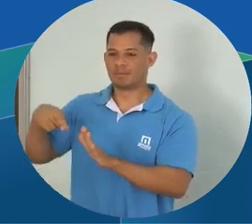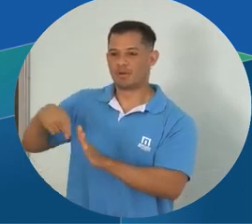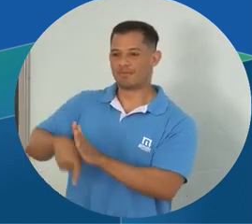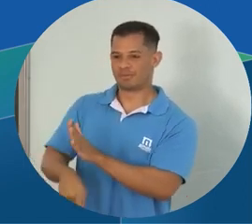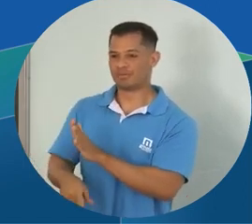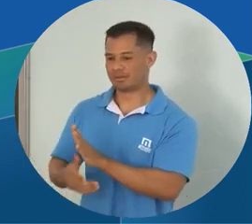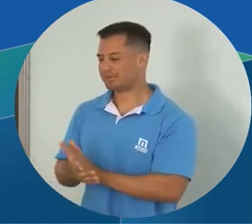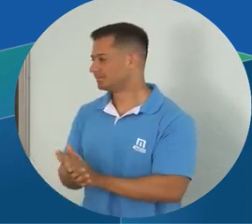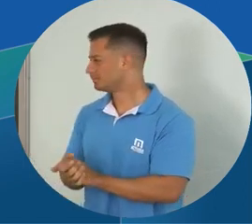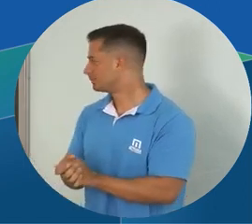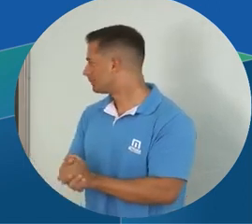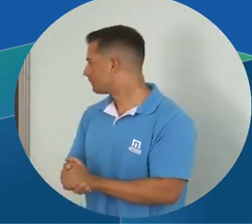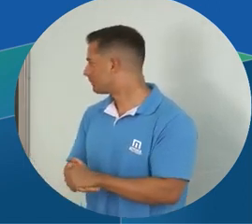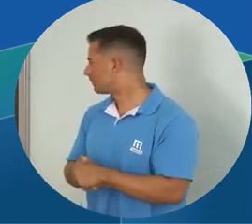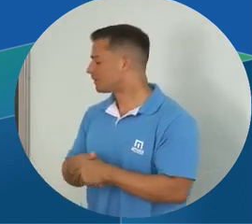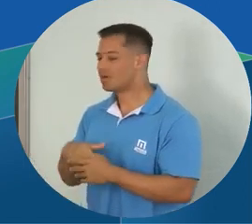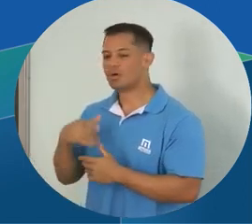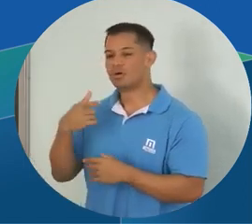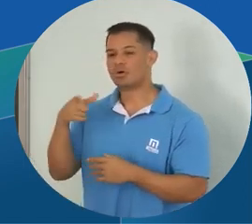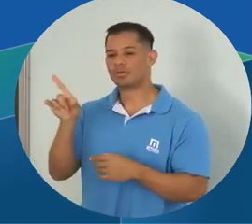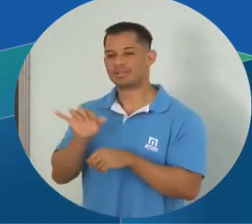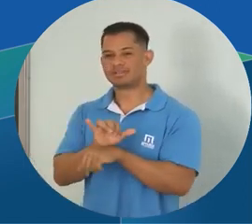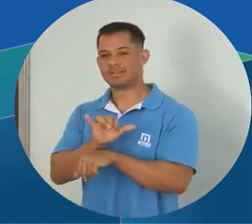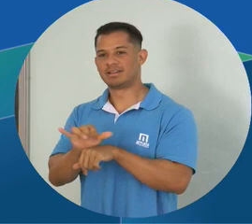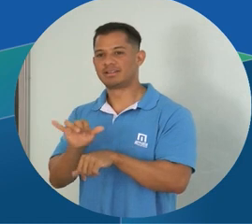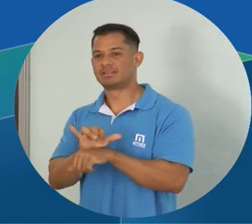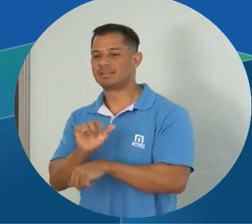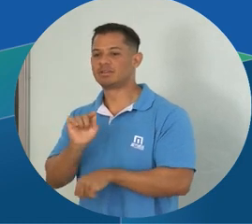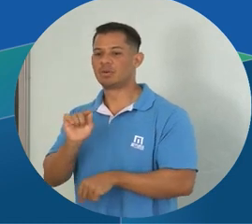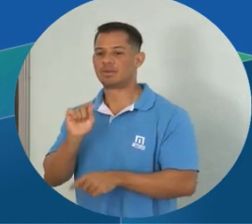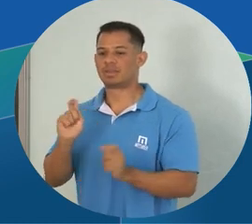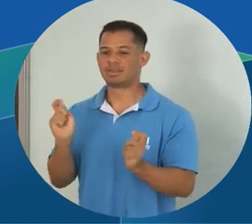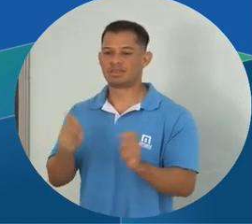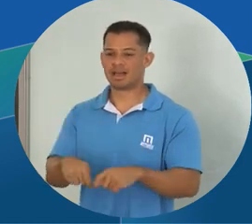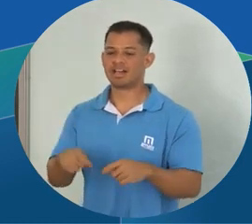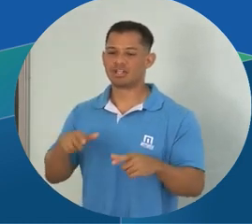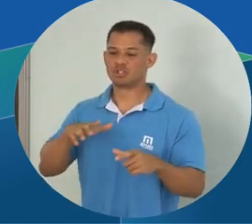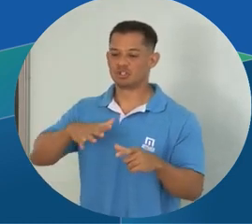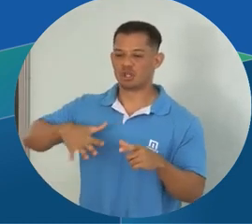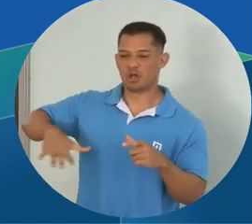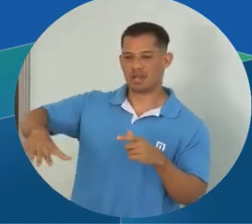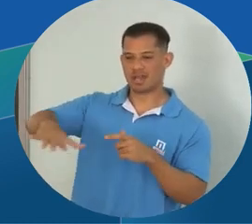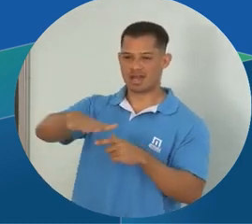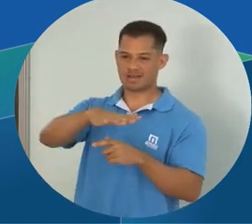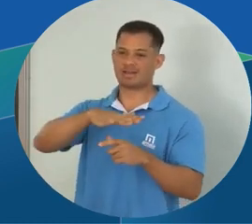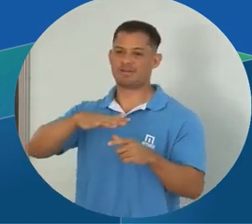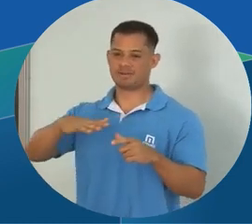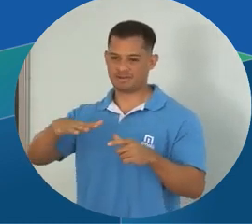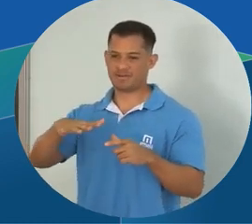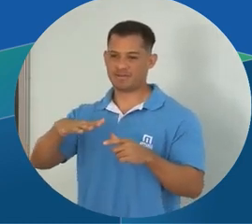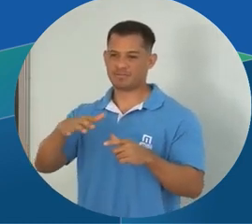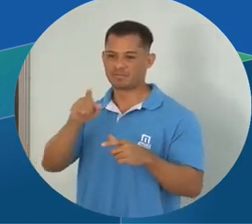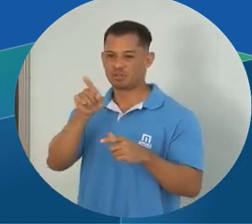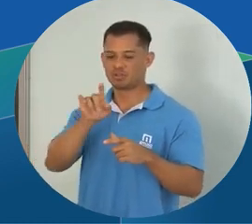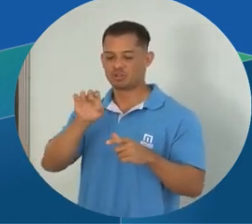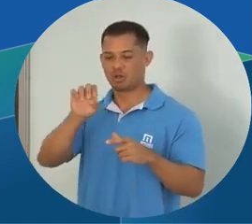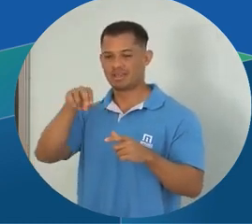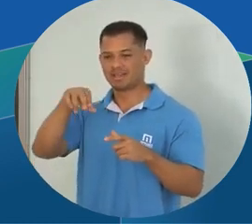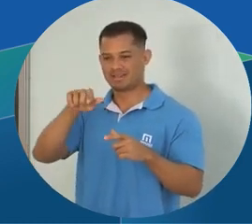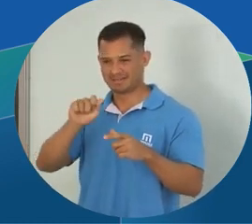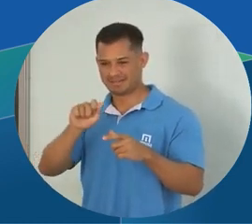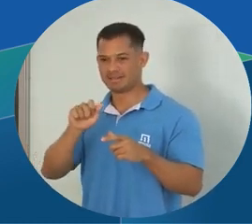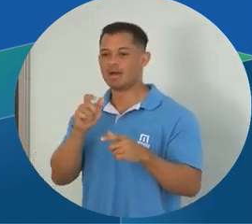Uma estratégia também dessa análise de tensões é você poder zonear. Porque, por exemplo, você tem tensões maiores em alguns